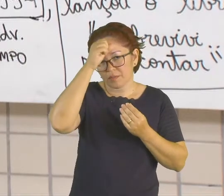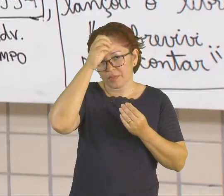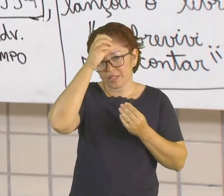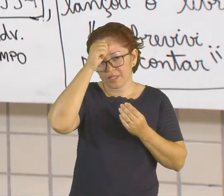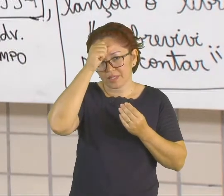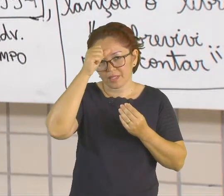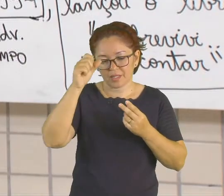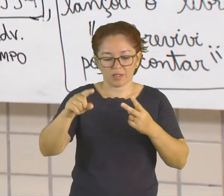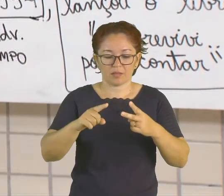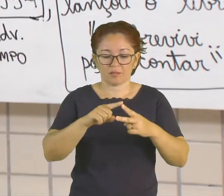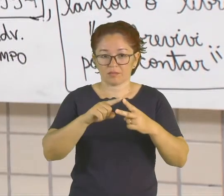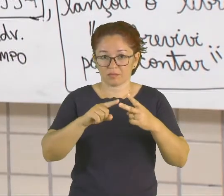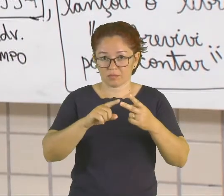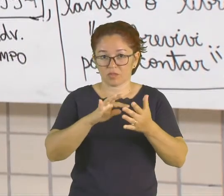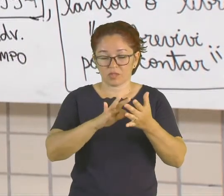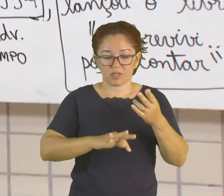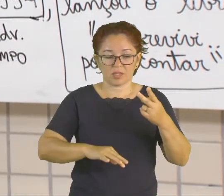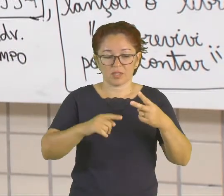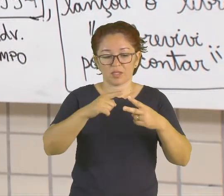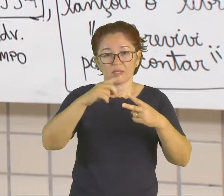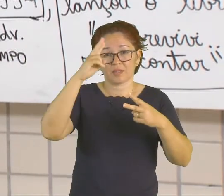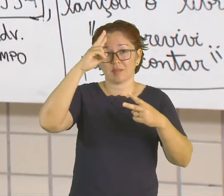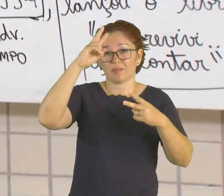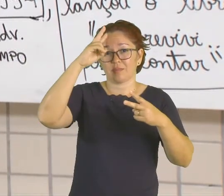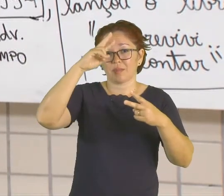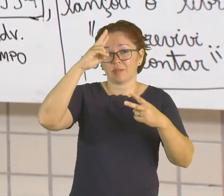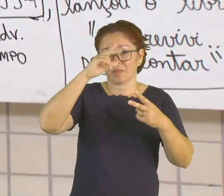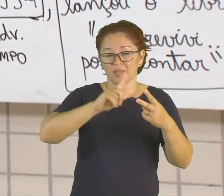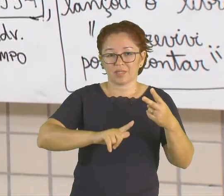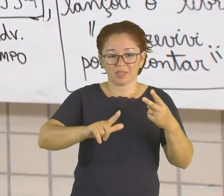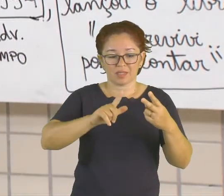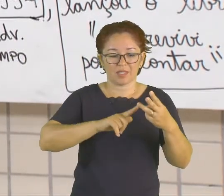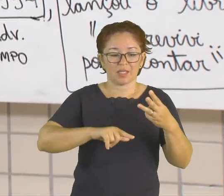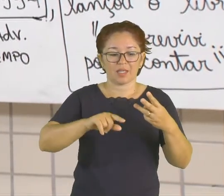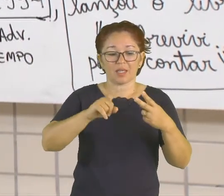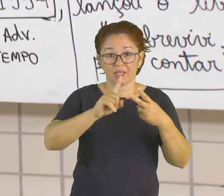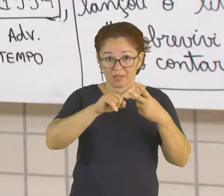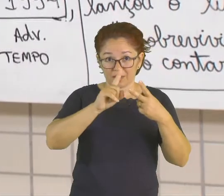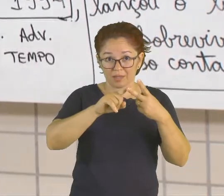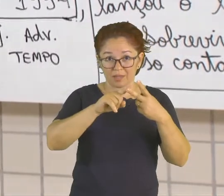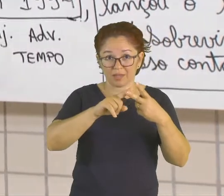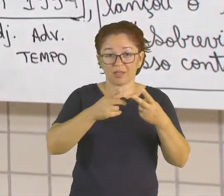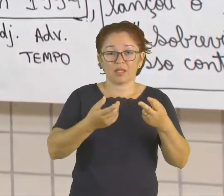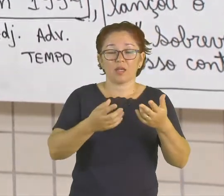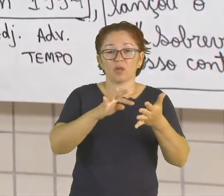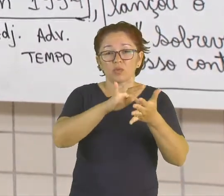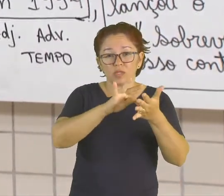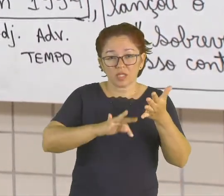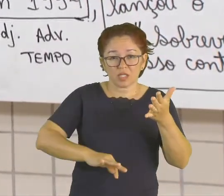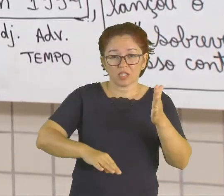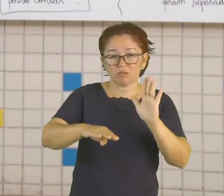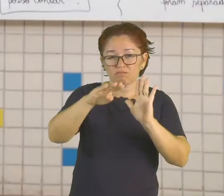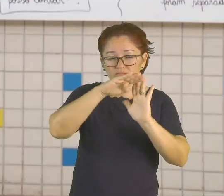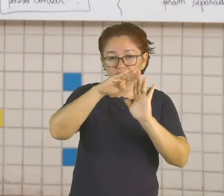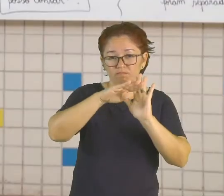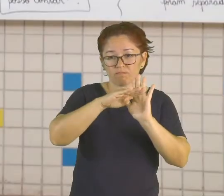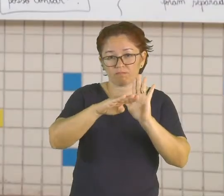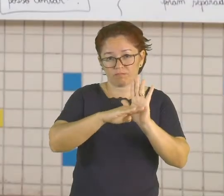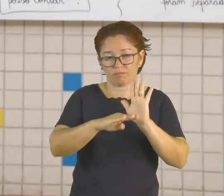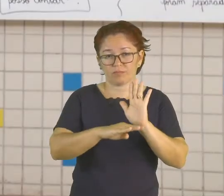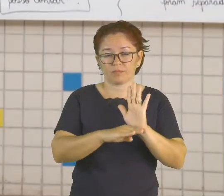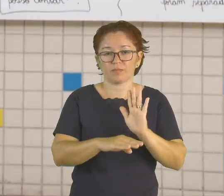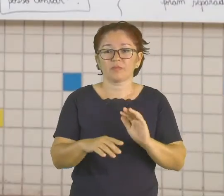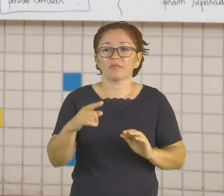memórias literárias e os textos normativos, certo? Então, a primeira regra básica é essa aí que a gente vai ver